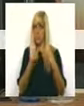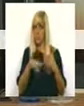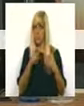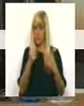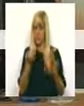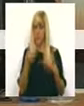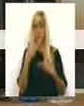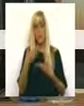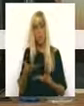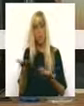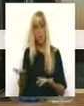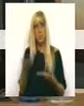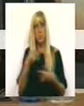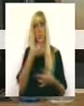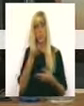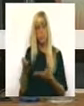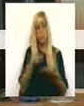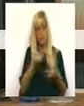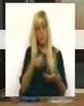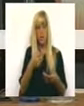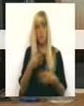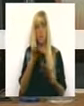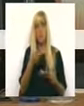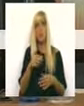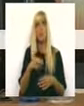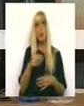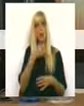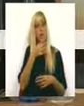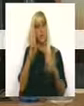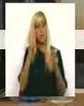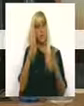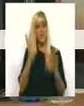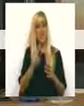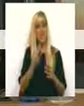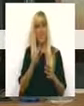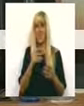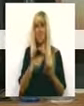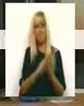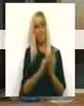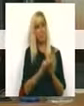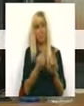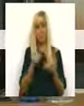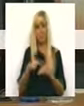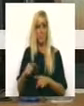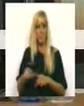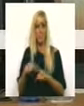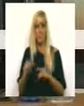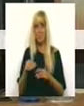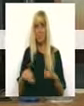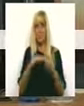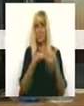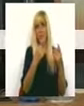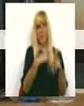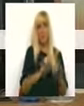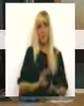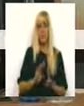connosco, para falar de um assunto que já teve vários episódios nesta legislatura e nas anteriores, e agradecer também